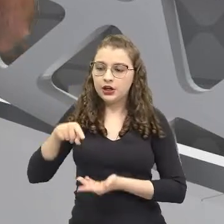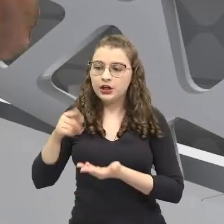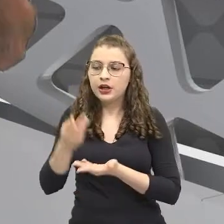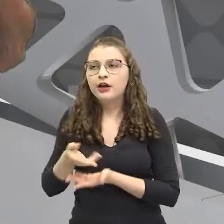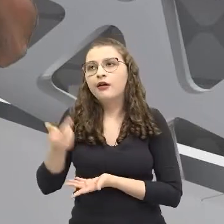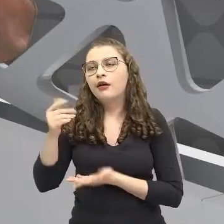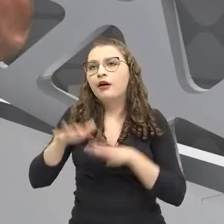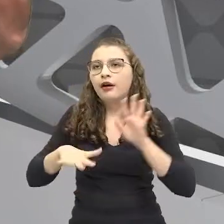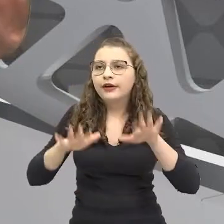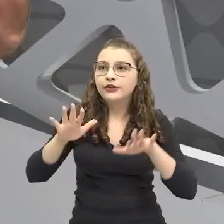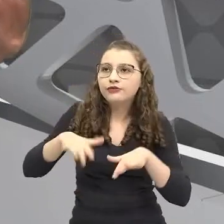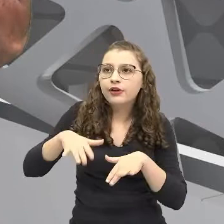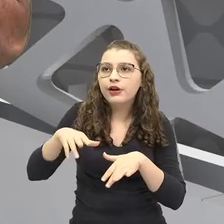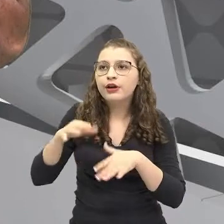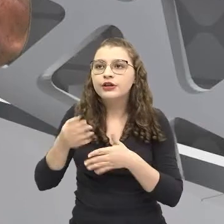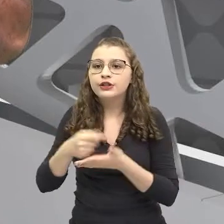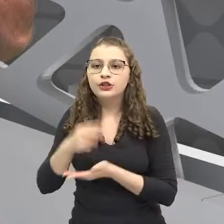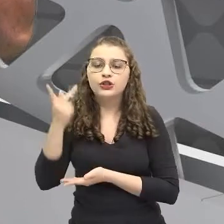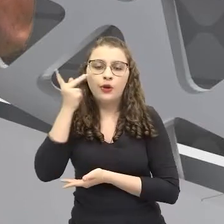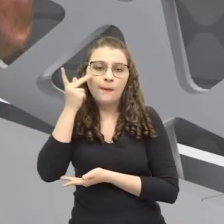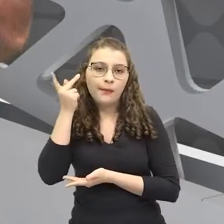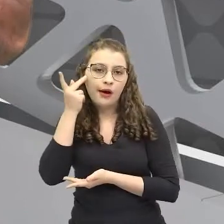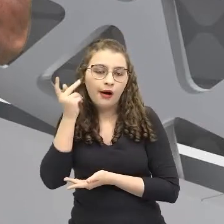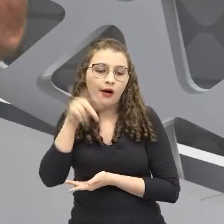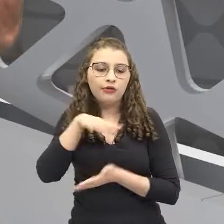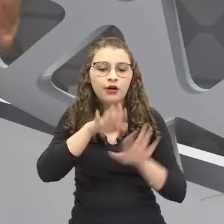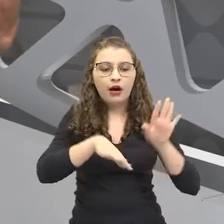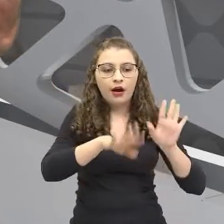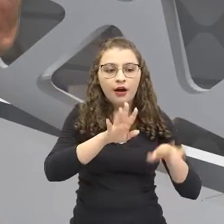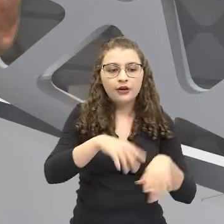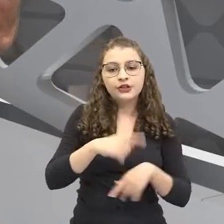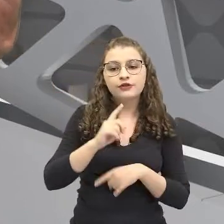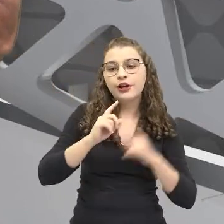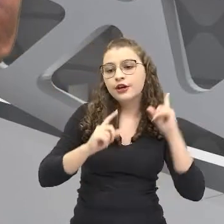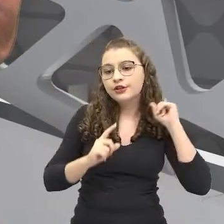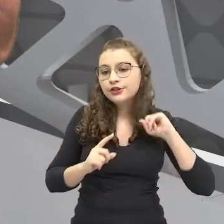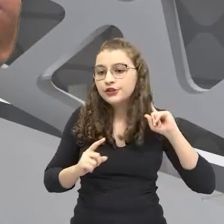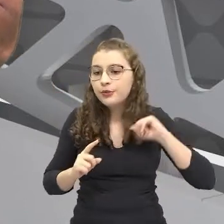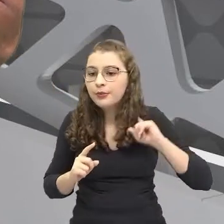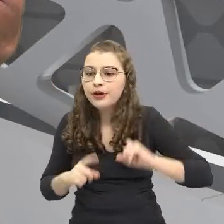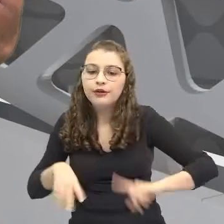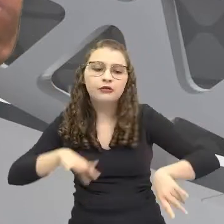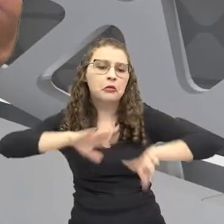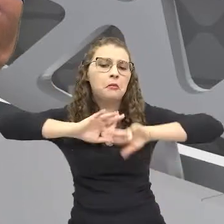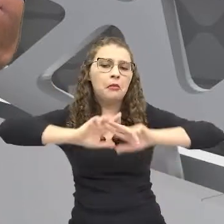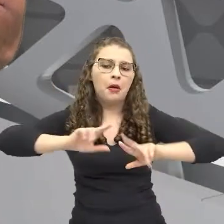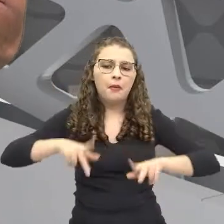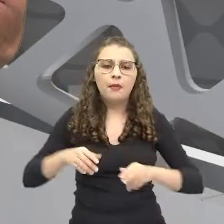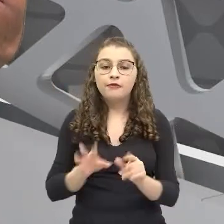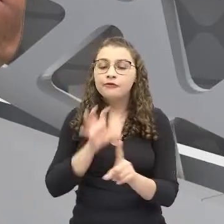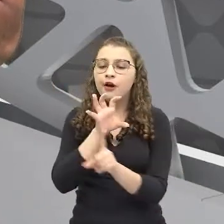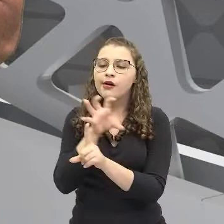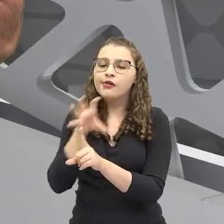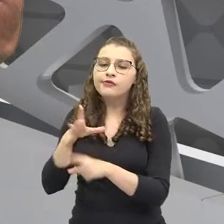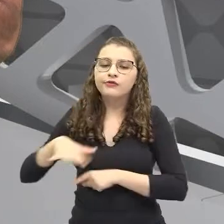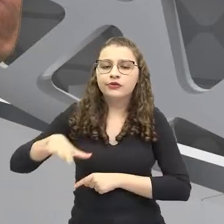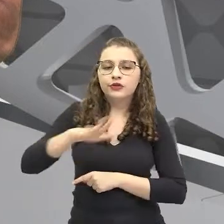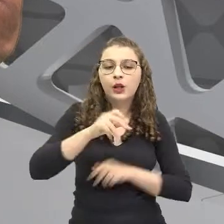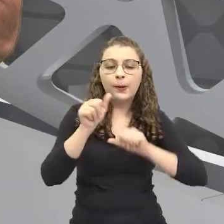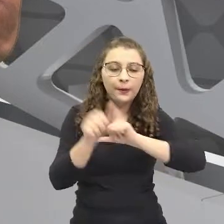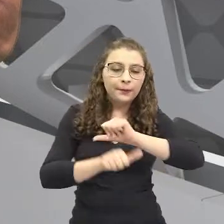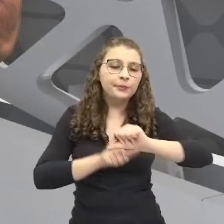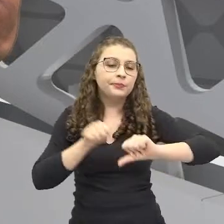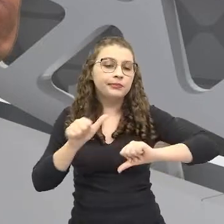paulistas e mineiros. Então, houve também, tudo isso aí influenciava ali nessa